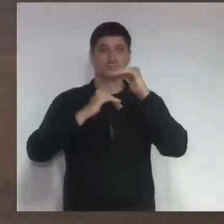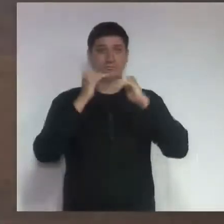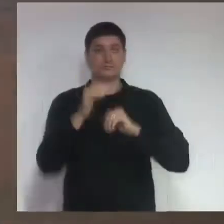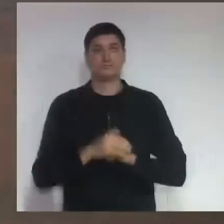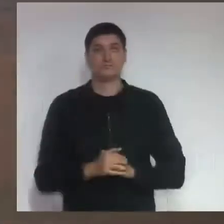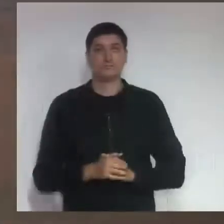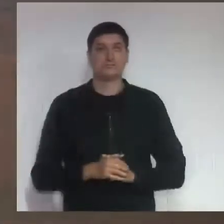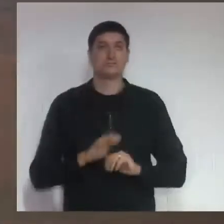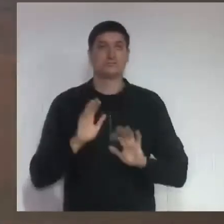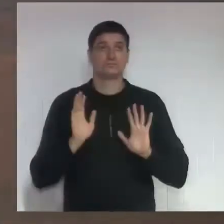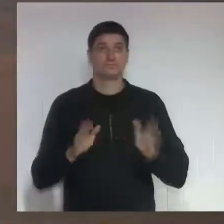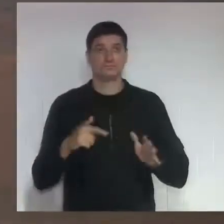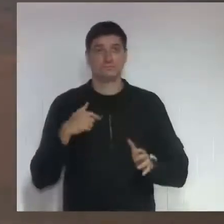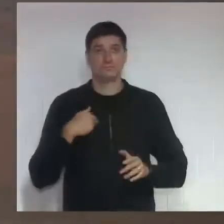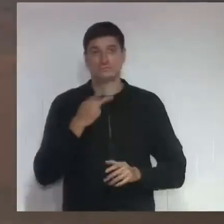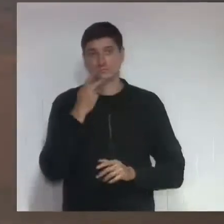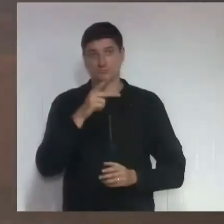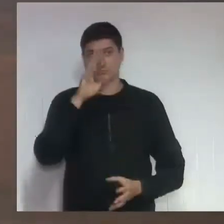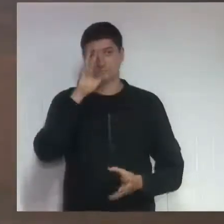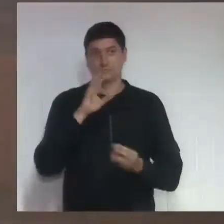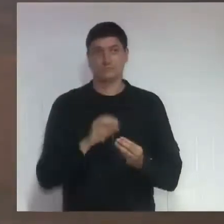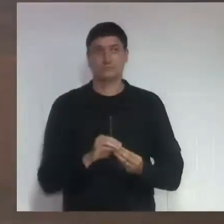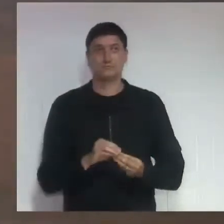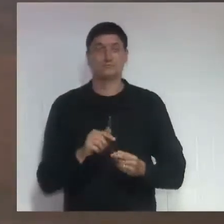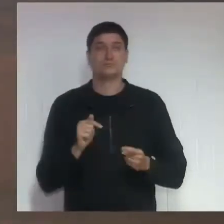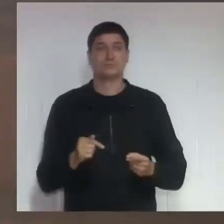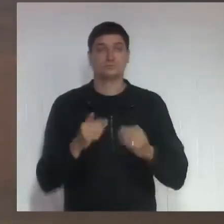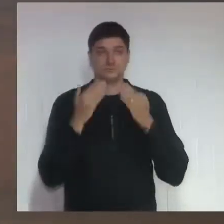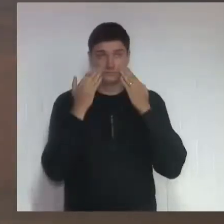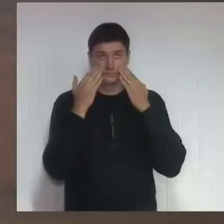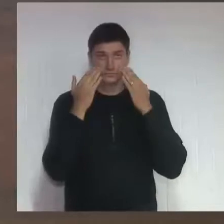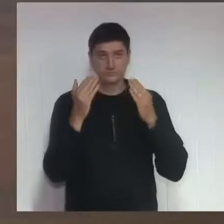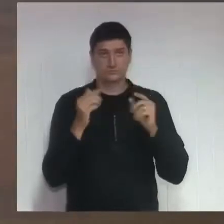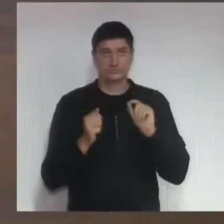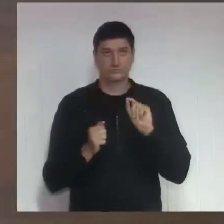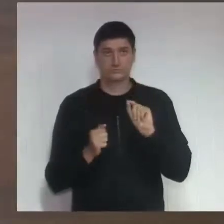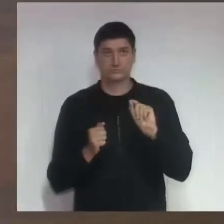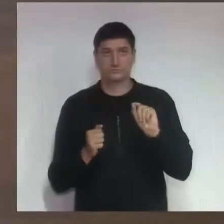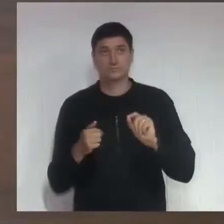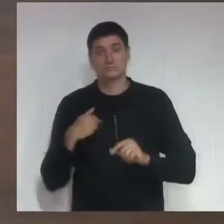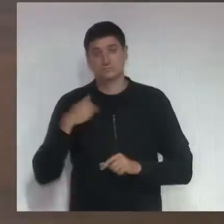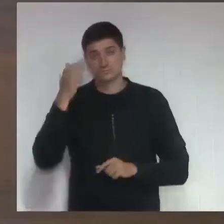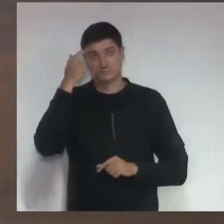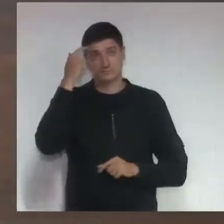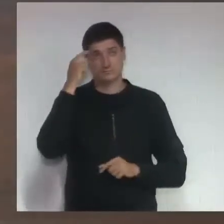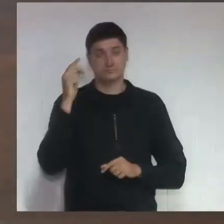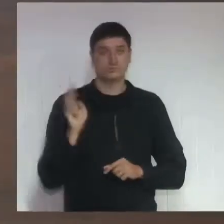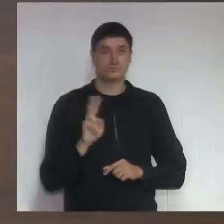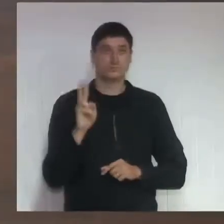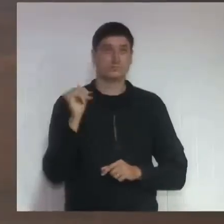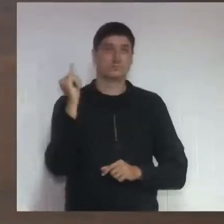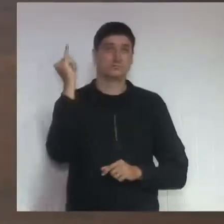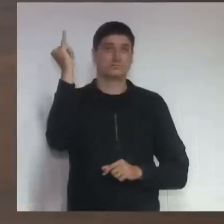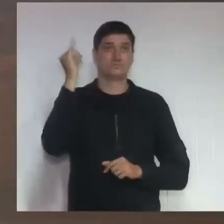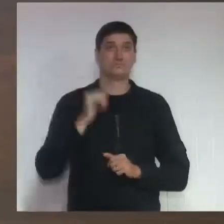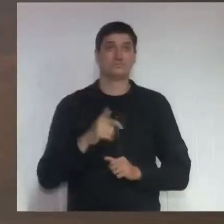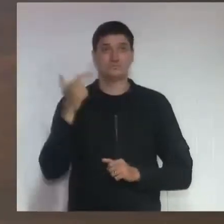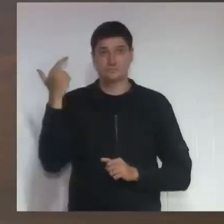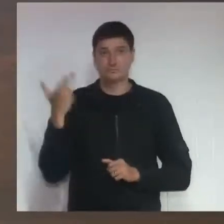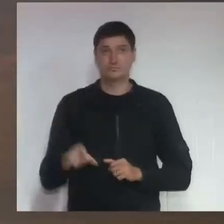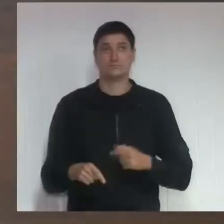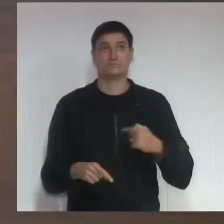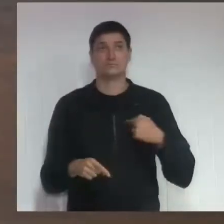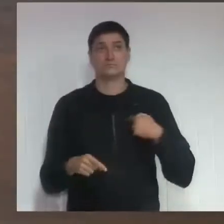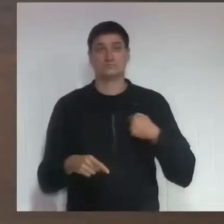conclusão, eu queria destacar aqui alguns pontos que eu acho fundamentais. De novo, destaco aqui a participação